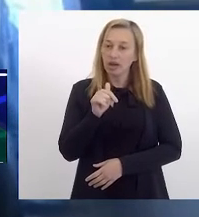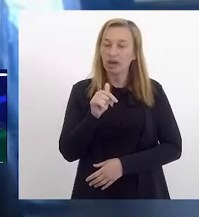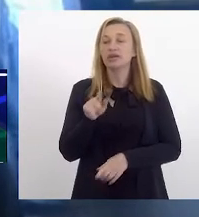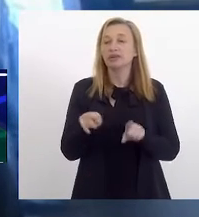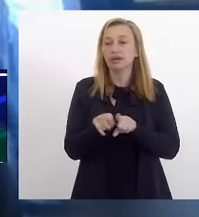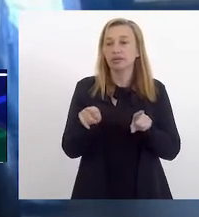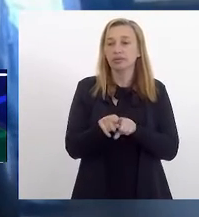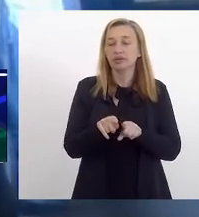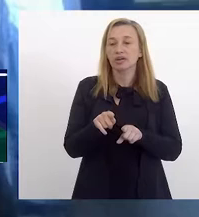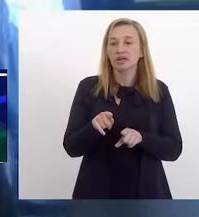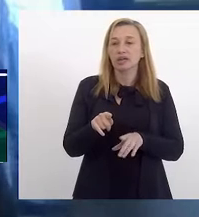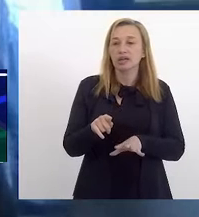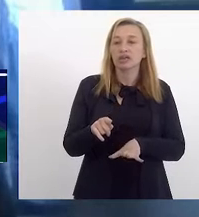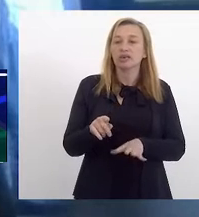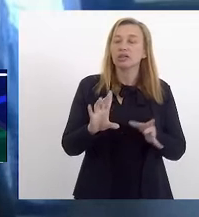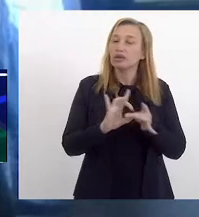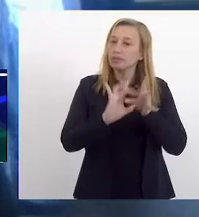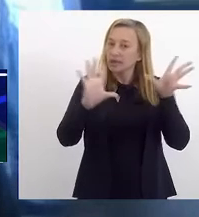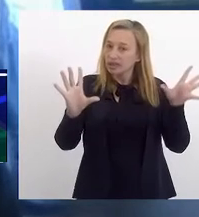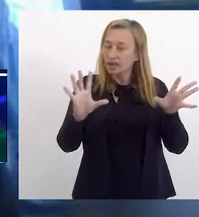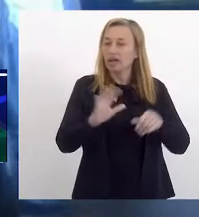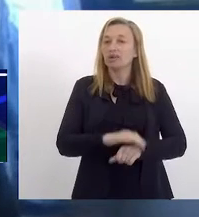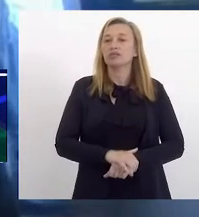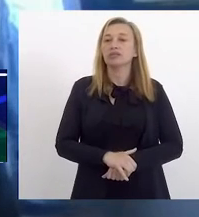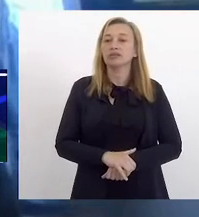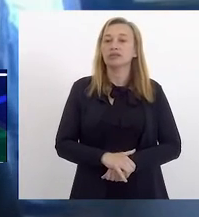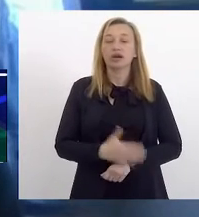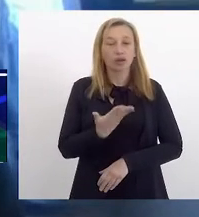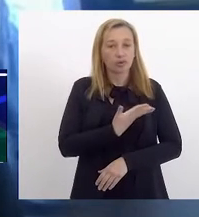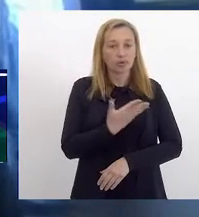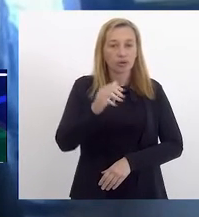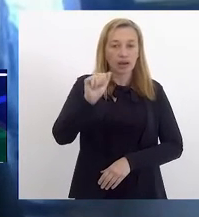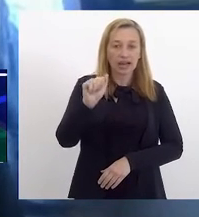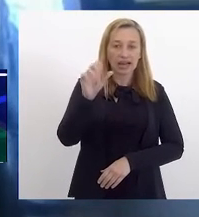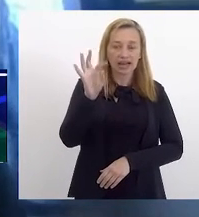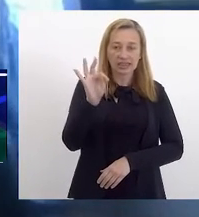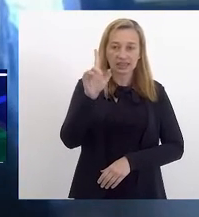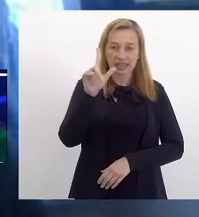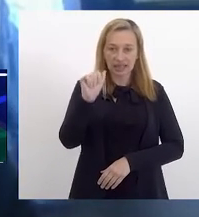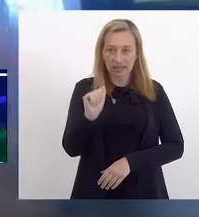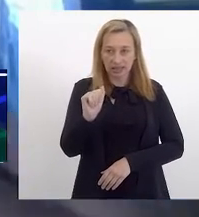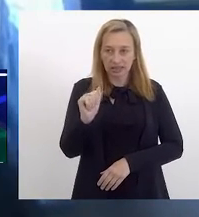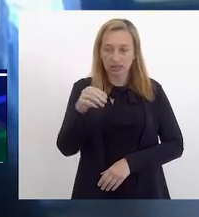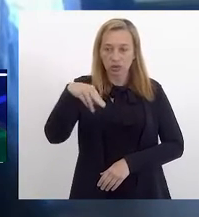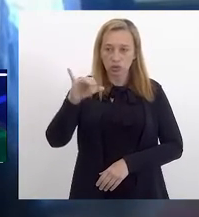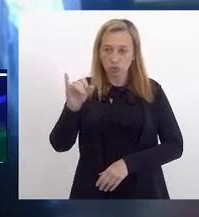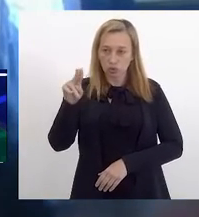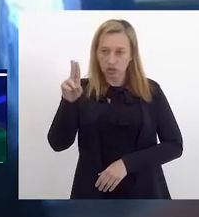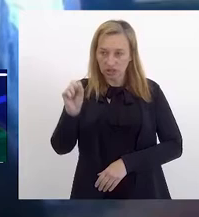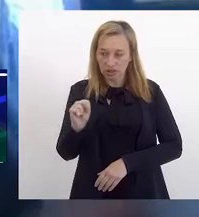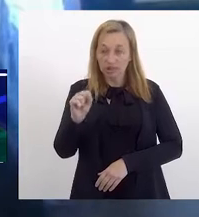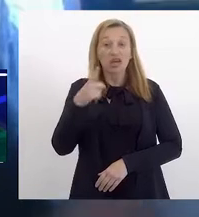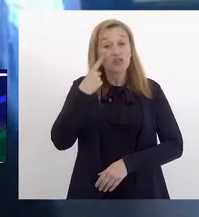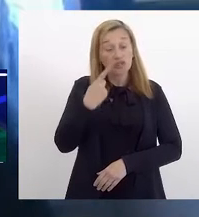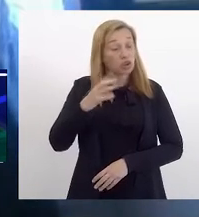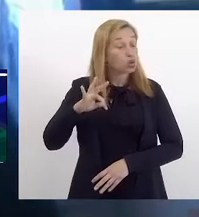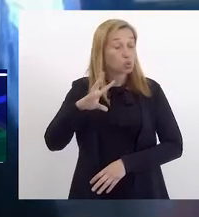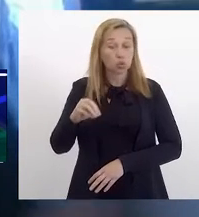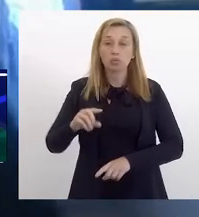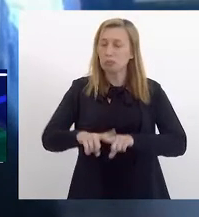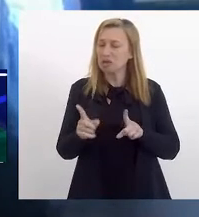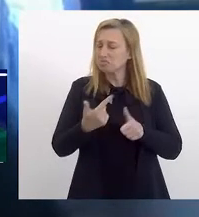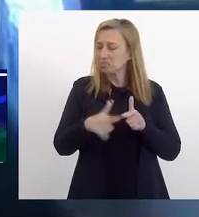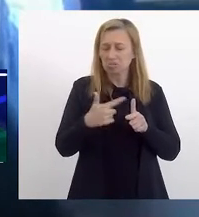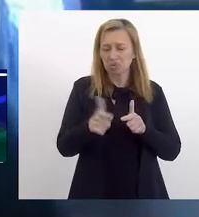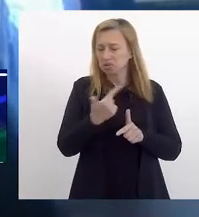também bravo libertário companheiro Átila Nunes, prevê isso, mas não há problema